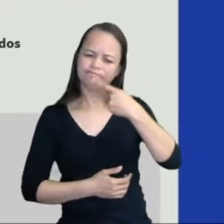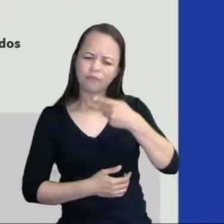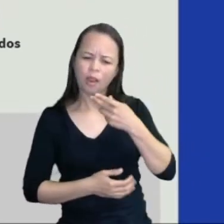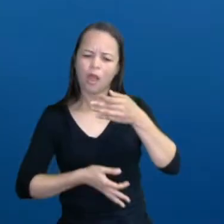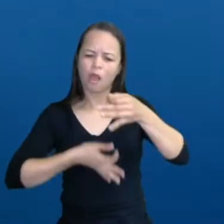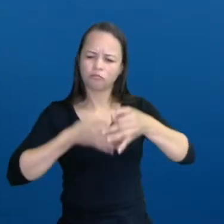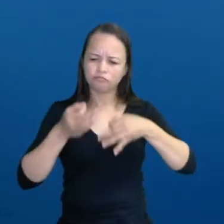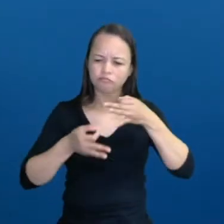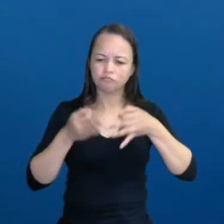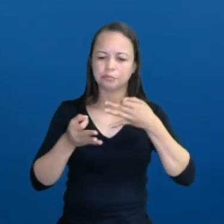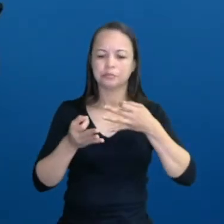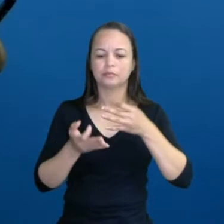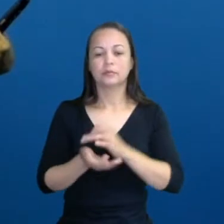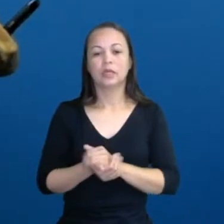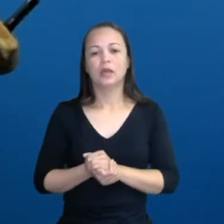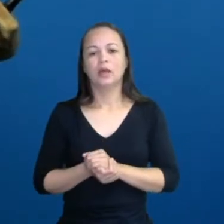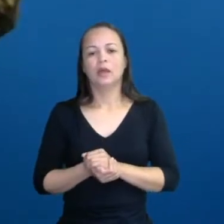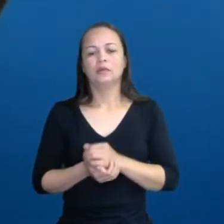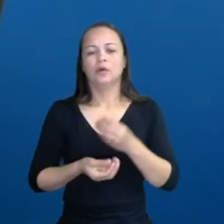dizia, como